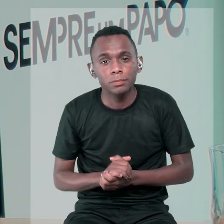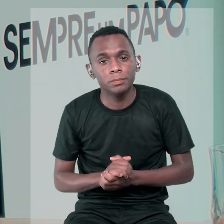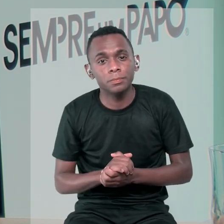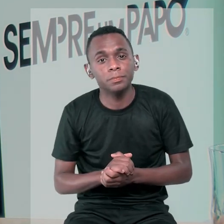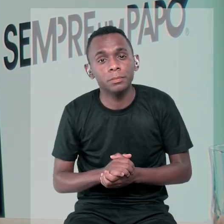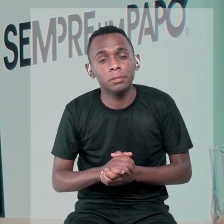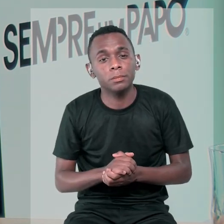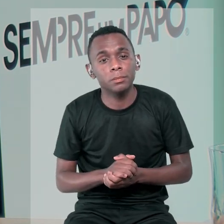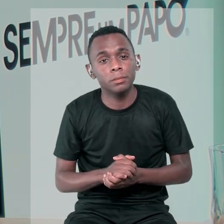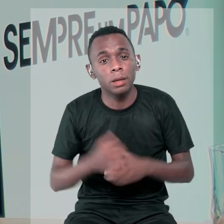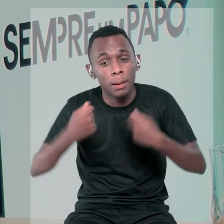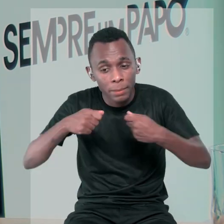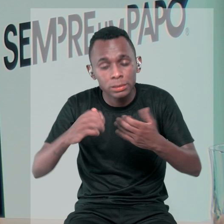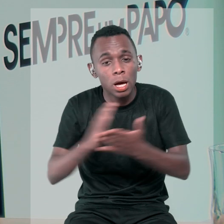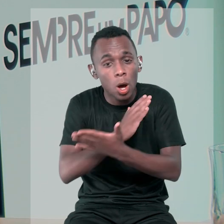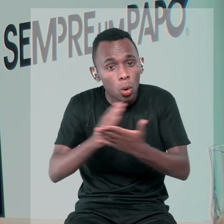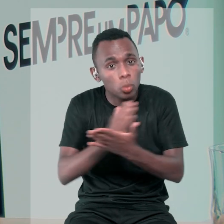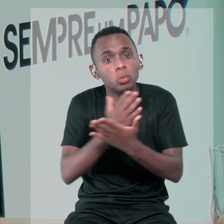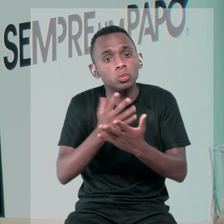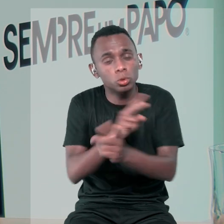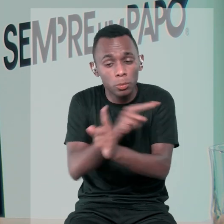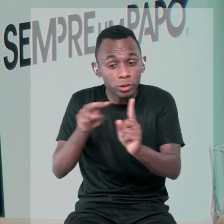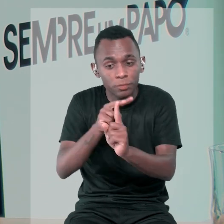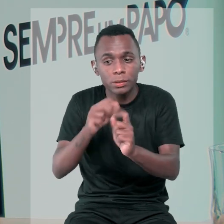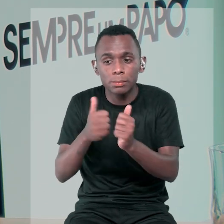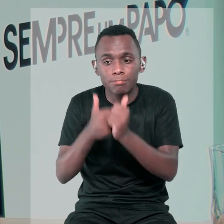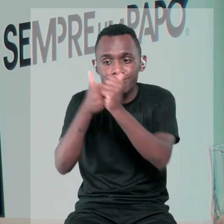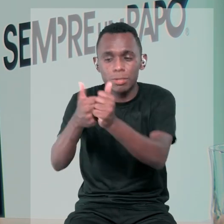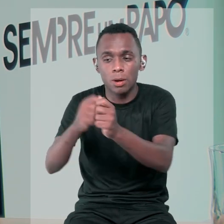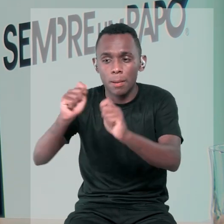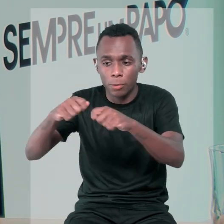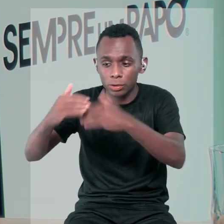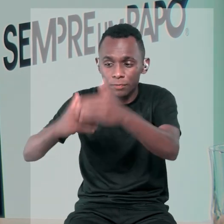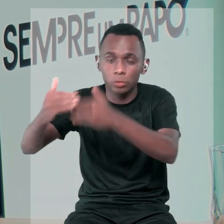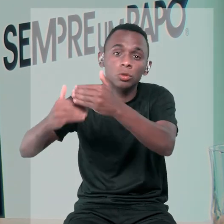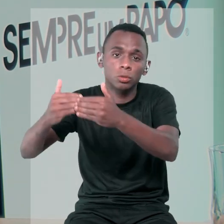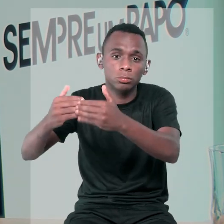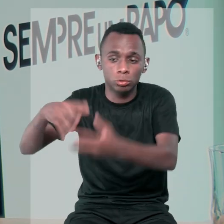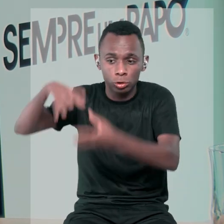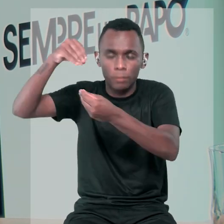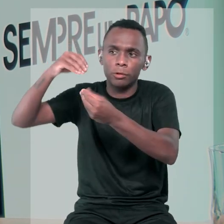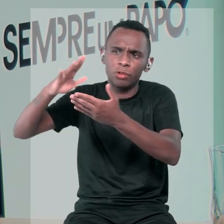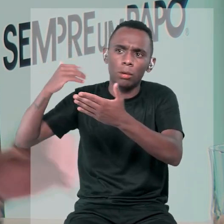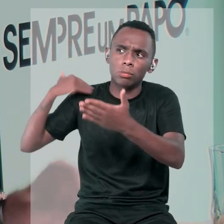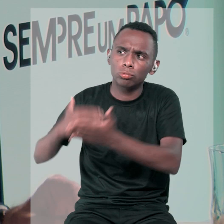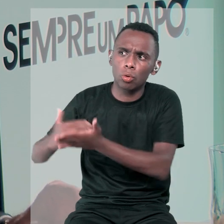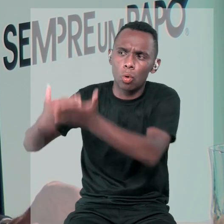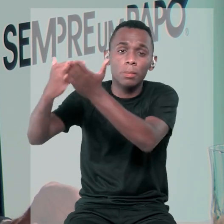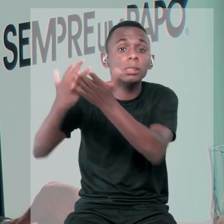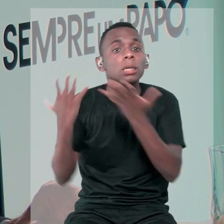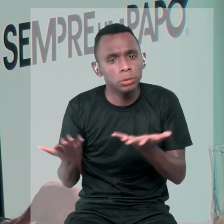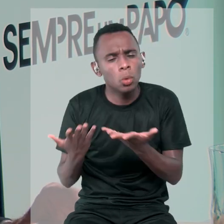precisa que a gente tenha alguns parâmetros para que possamos acompanhar o desenvolvimento desse novo espírito ao longo de tanto tempo. E esse parâmetro